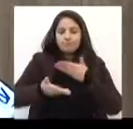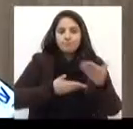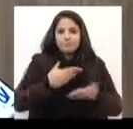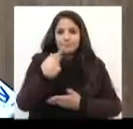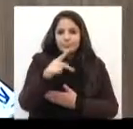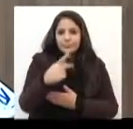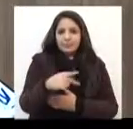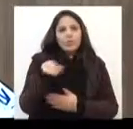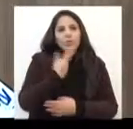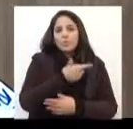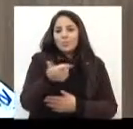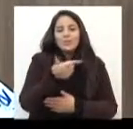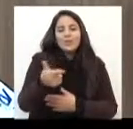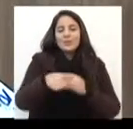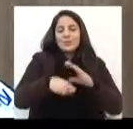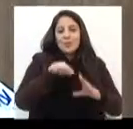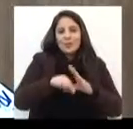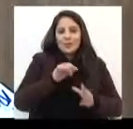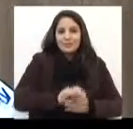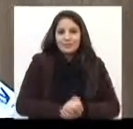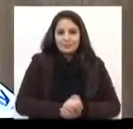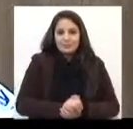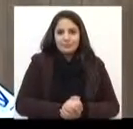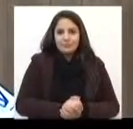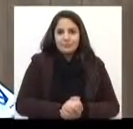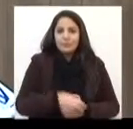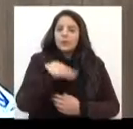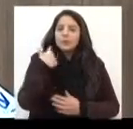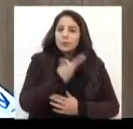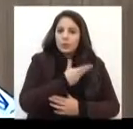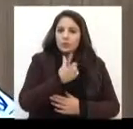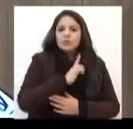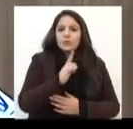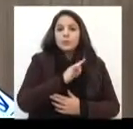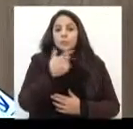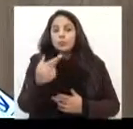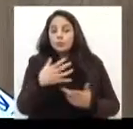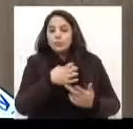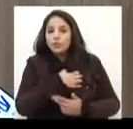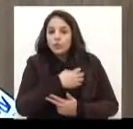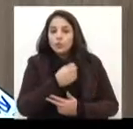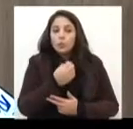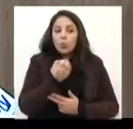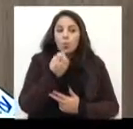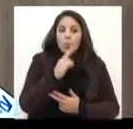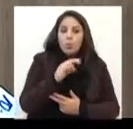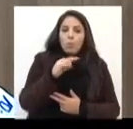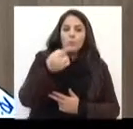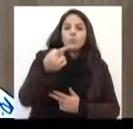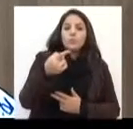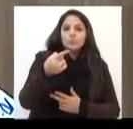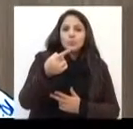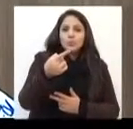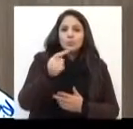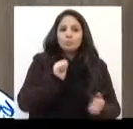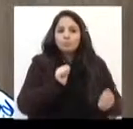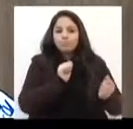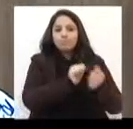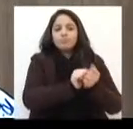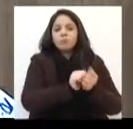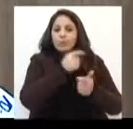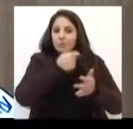aí. Nós não temos opções, certo? Nós temos que, de uma forma ou de outra, unir o útil ao